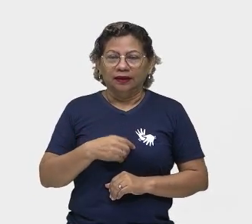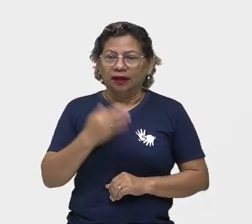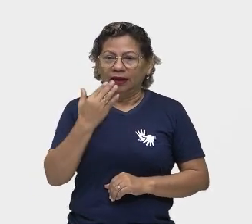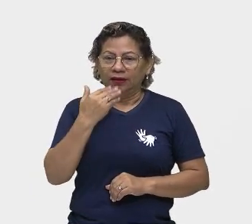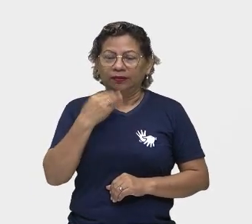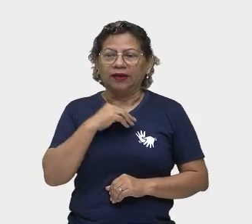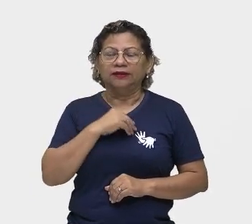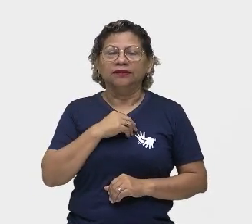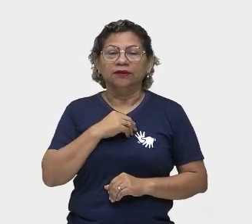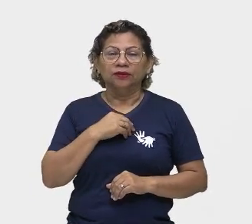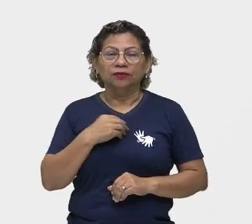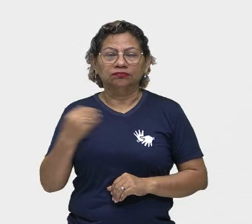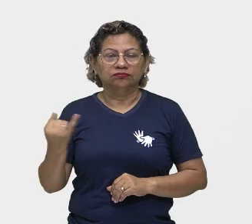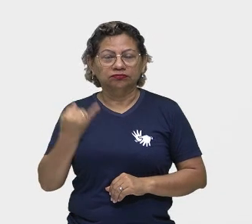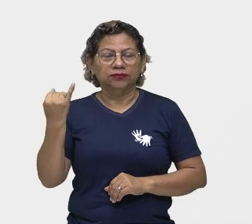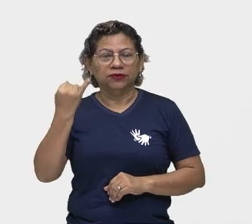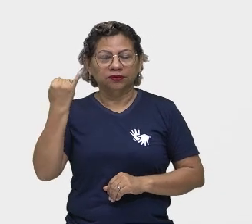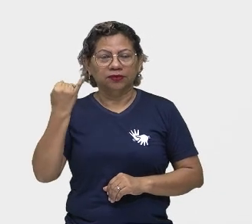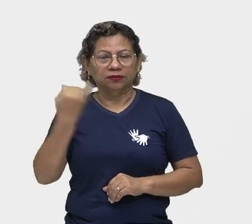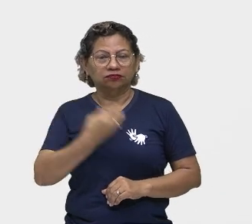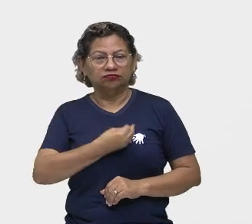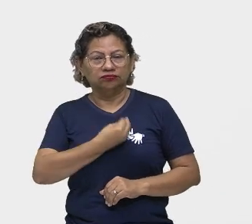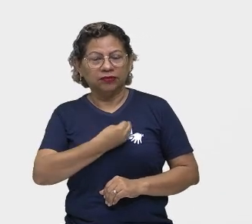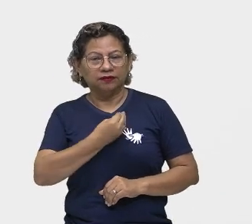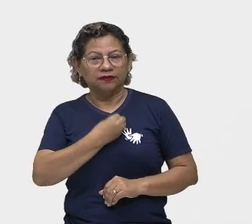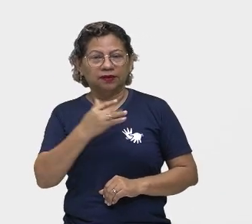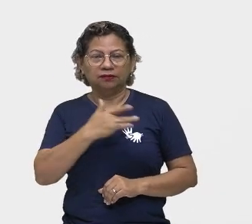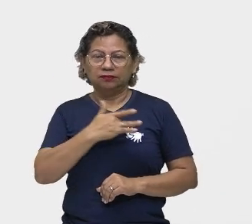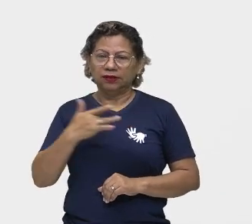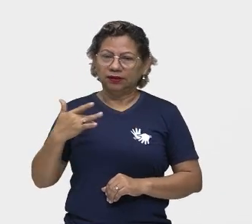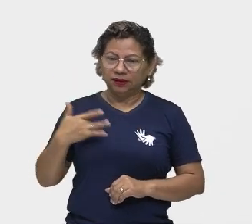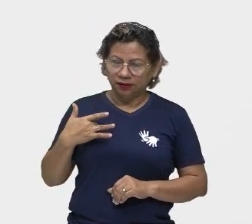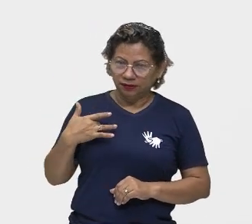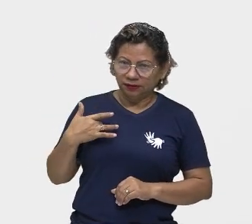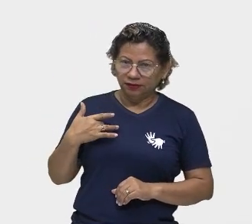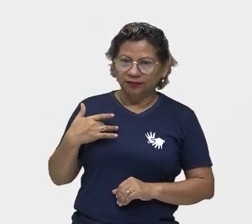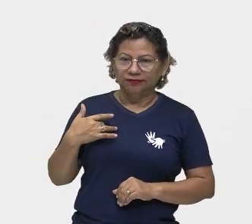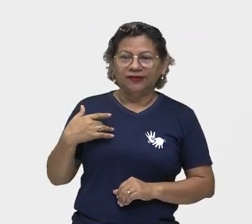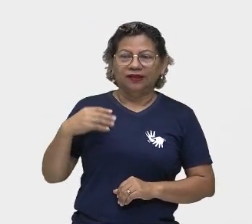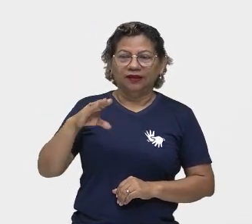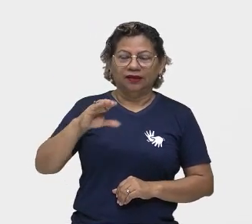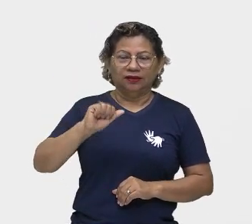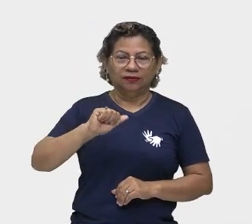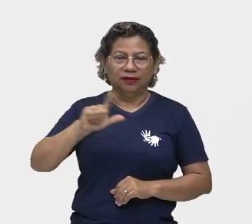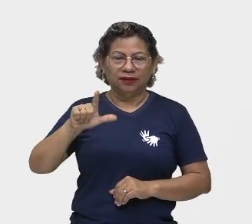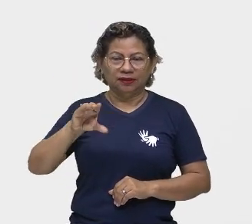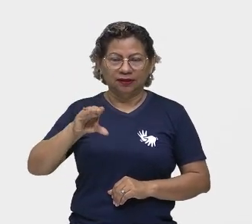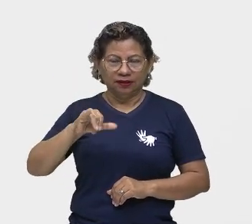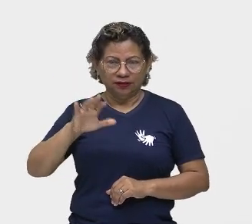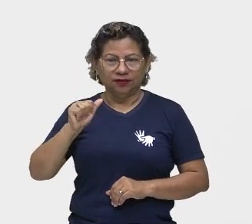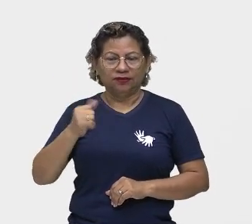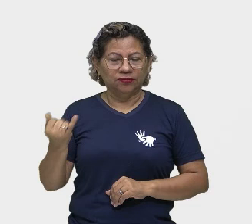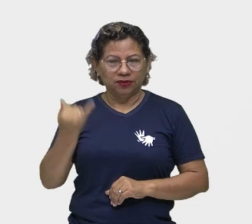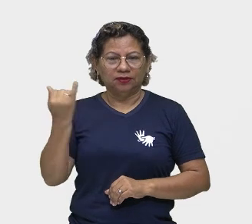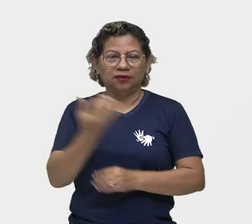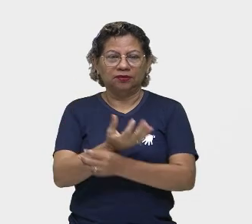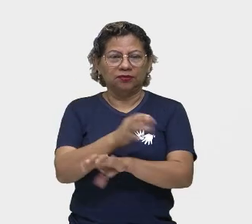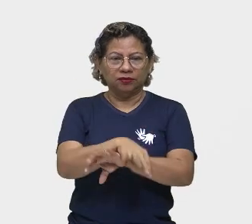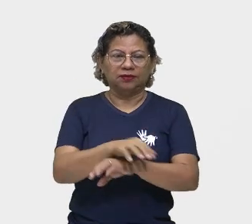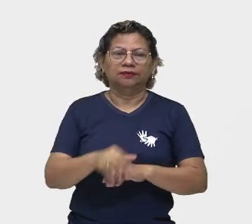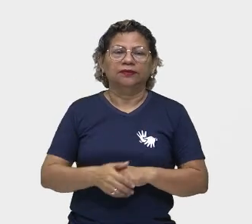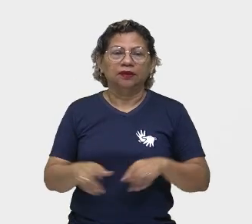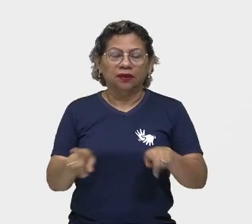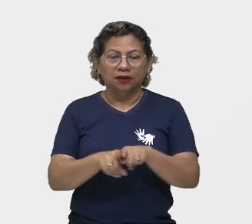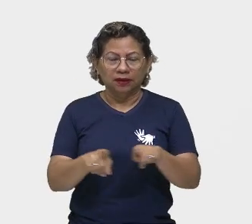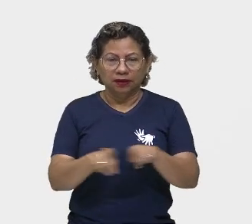cálcio não é porque a gente já sabe que calça é uma substância que está presente lá no nosso tecido ósseo dois assim como